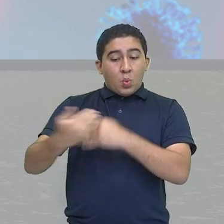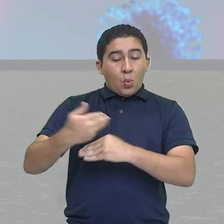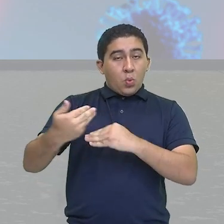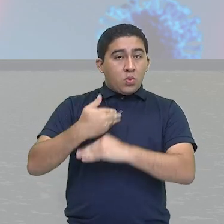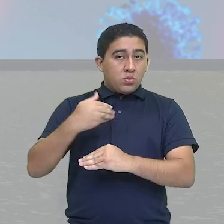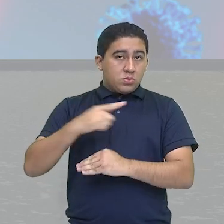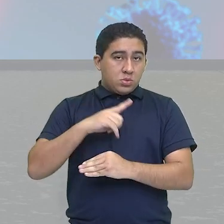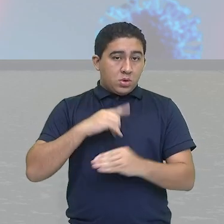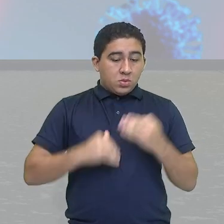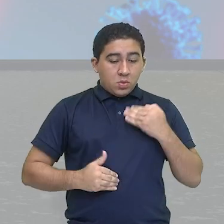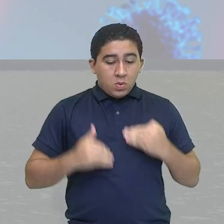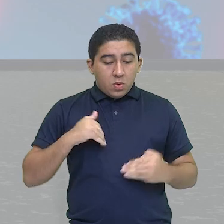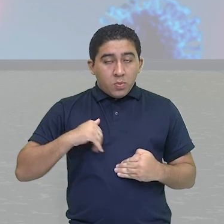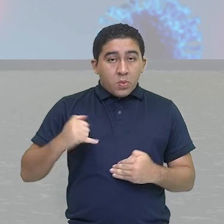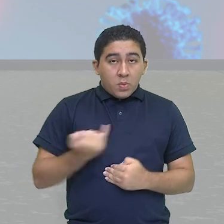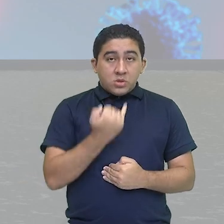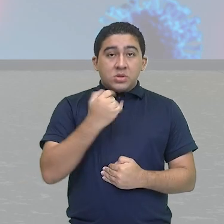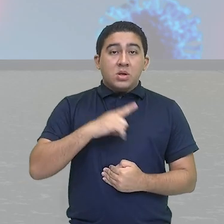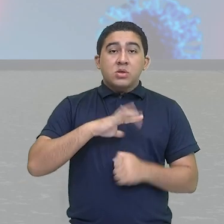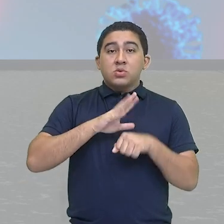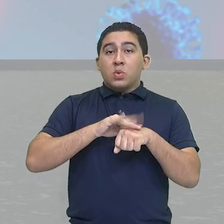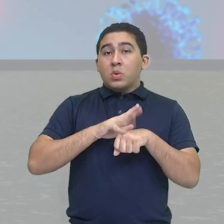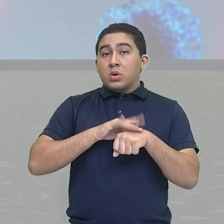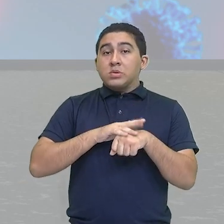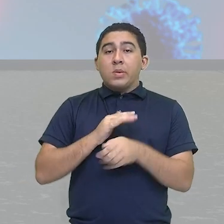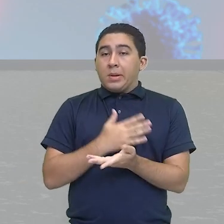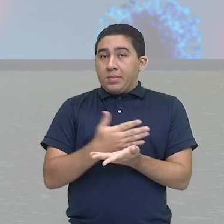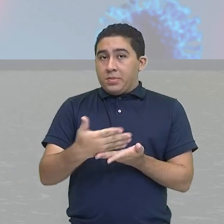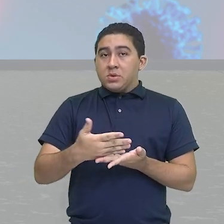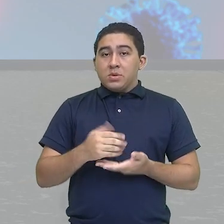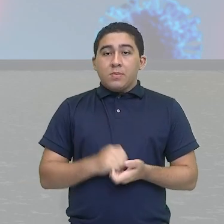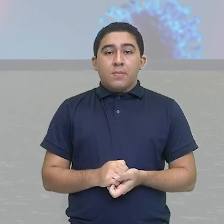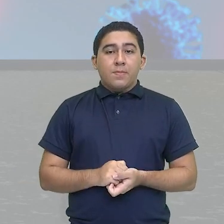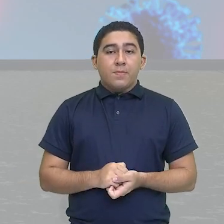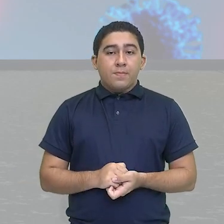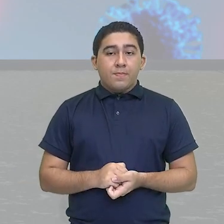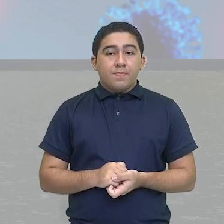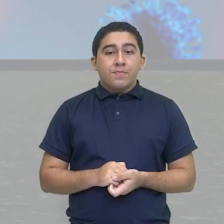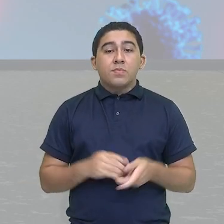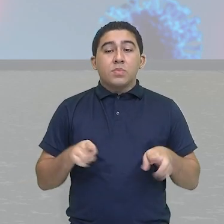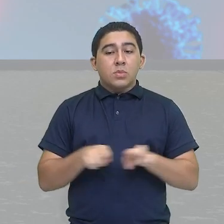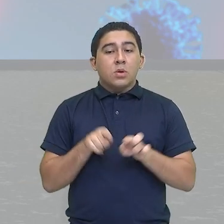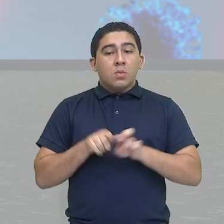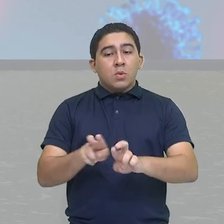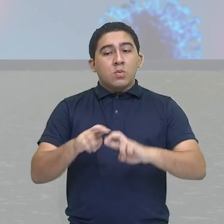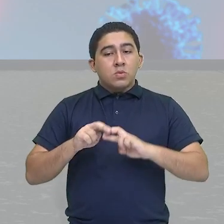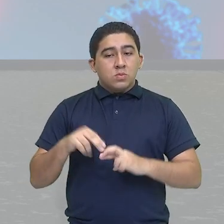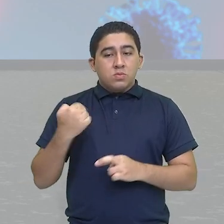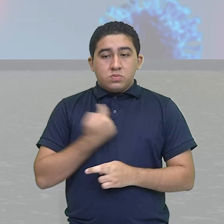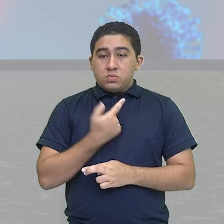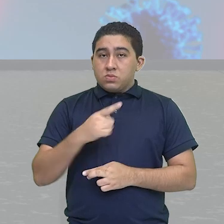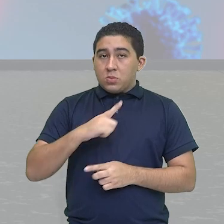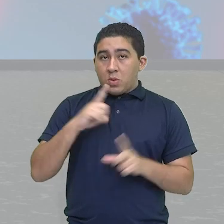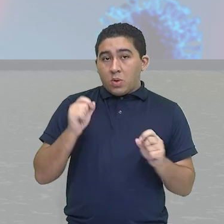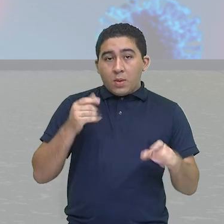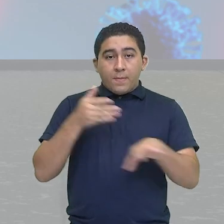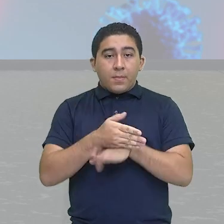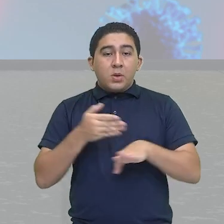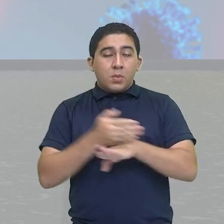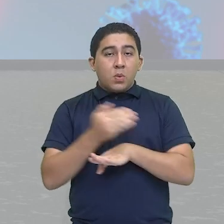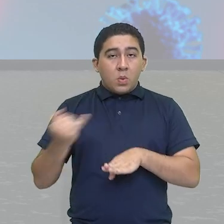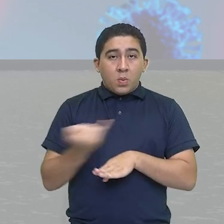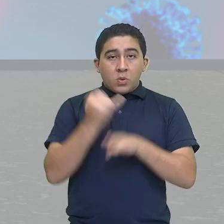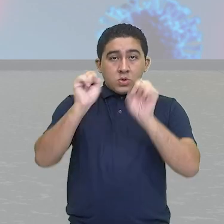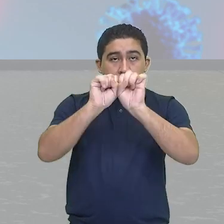o organismo adoeça. E aí é que nós temos a participação de um